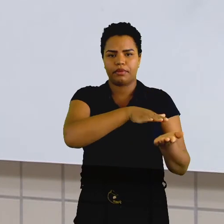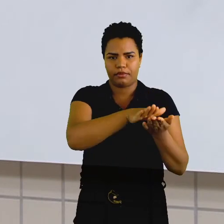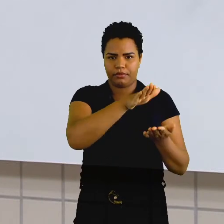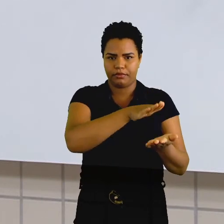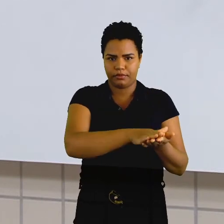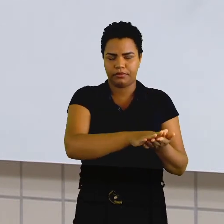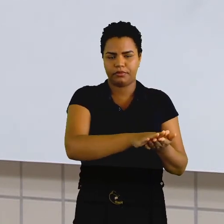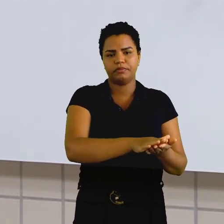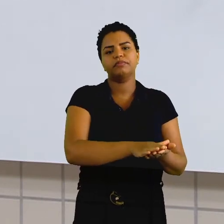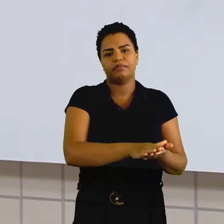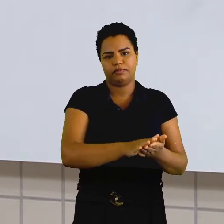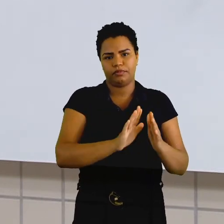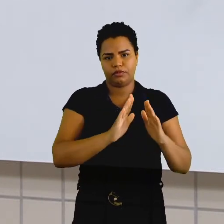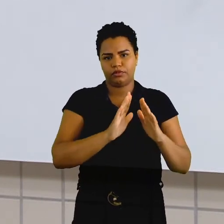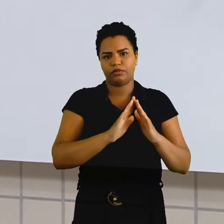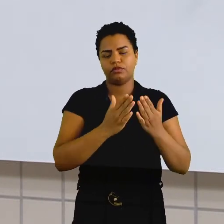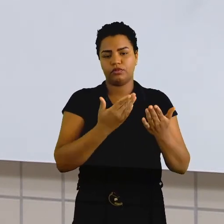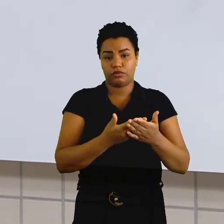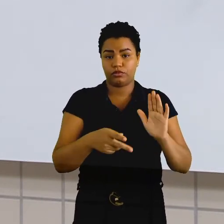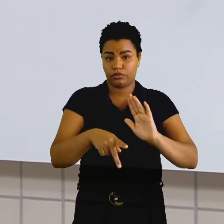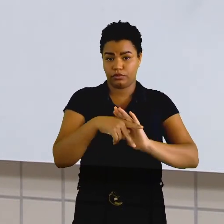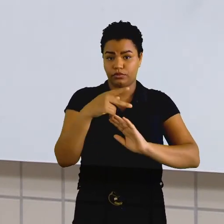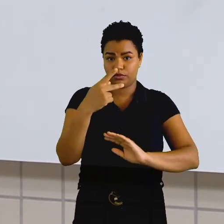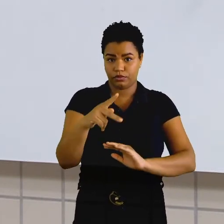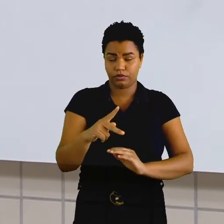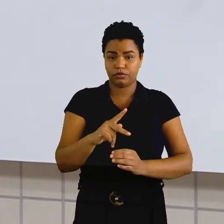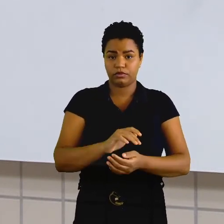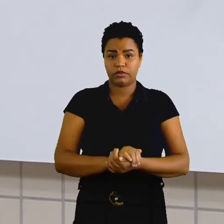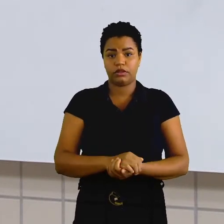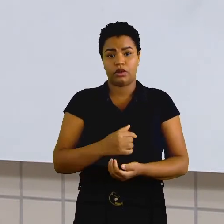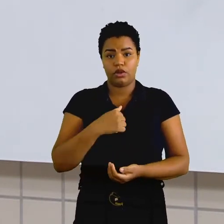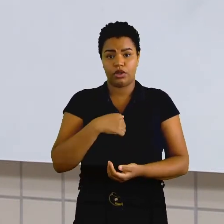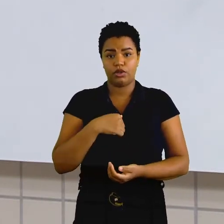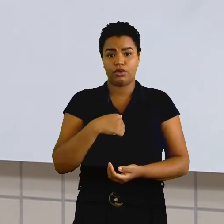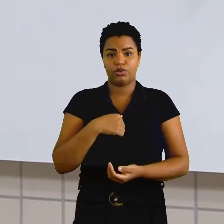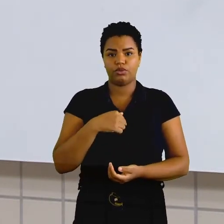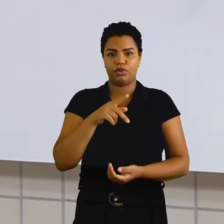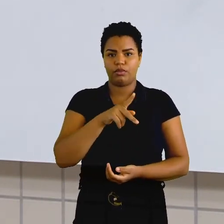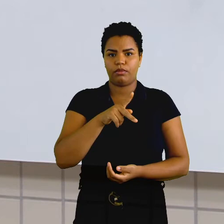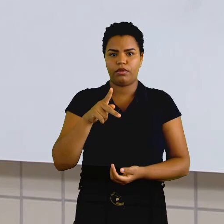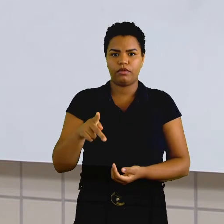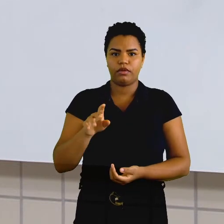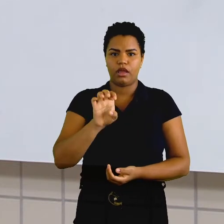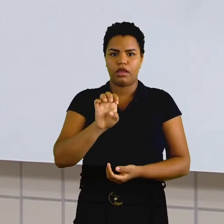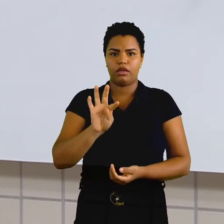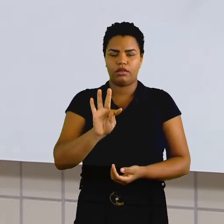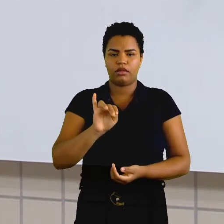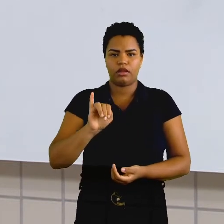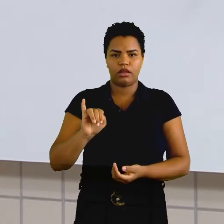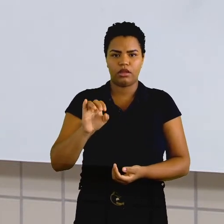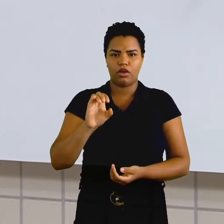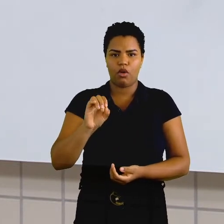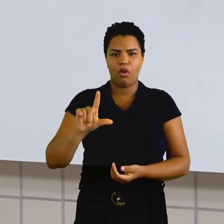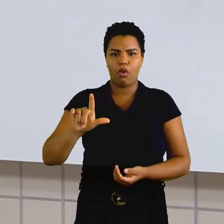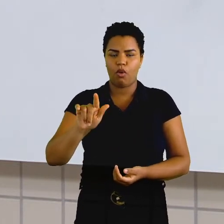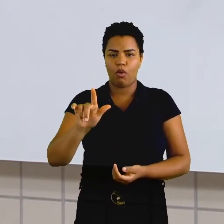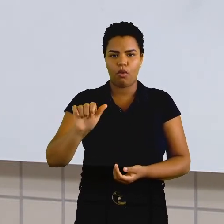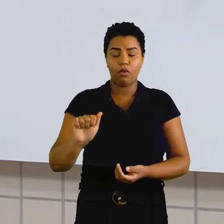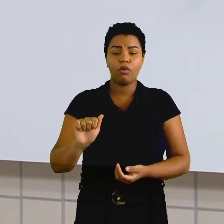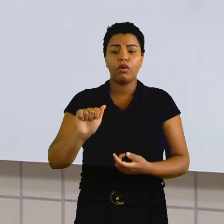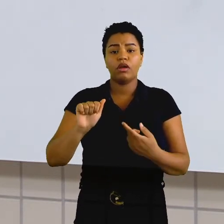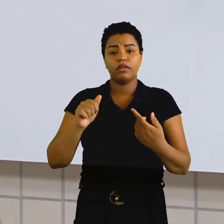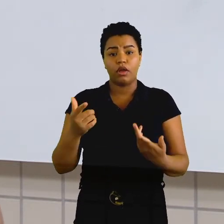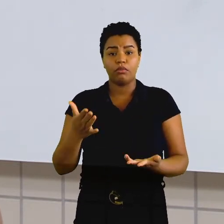você estuda. Por exemplo, eu sou a professora da ETI Olga Benário. Então, meus alunos,